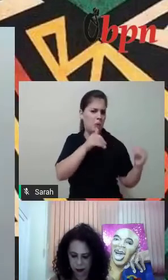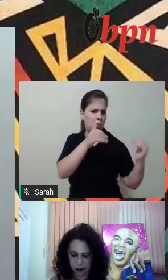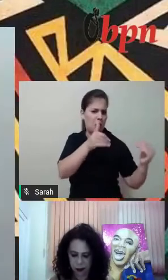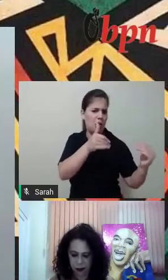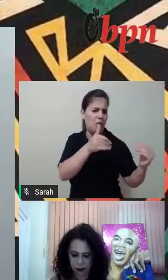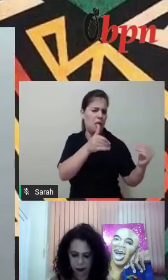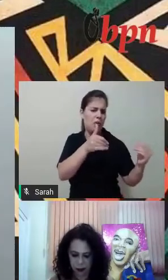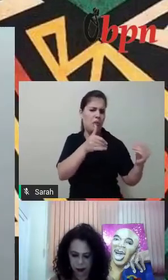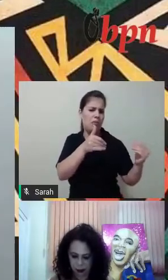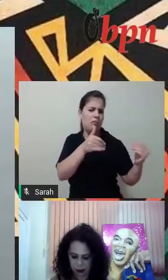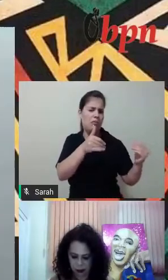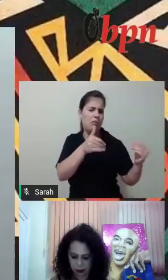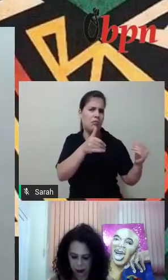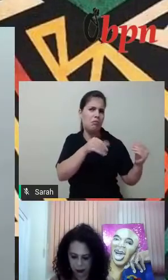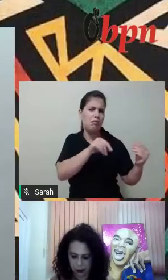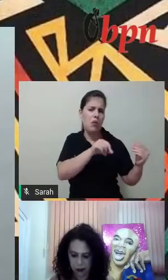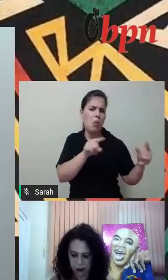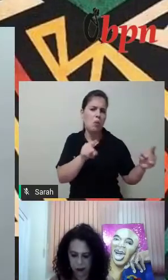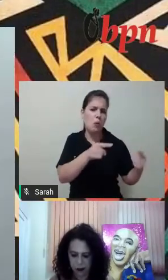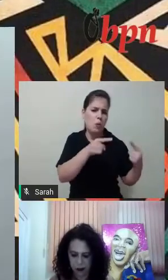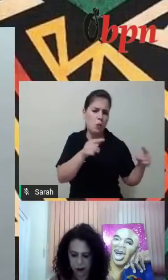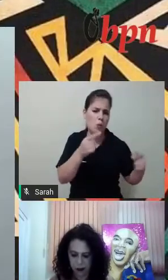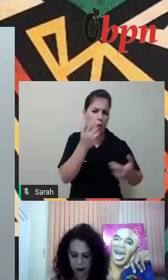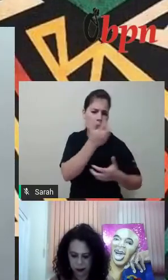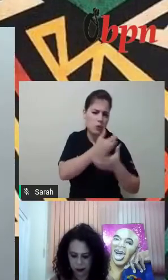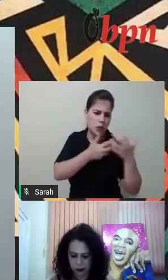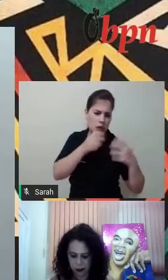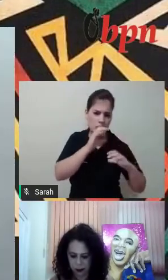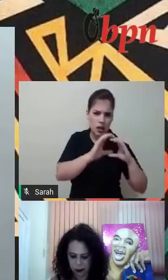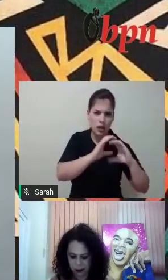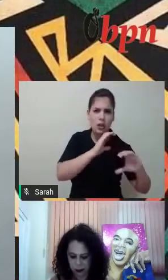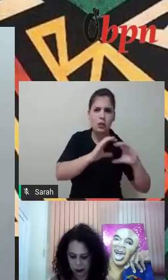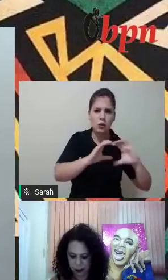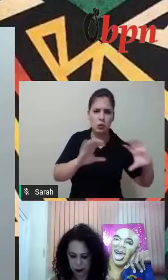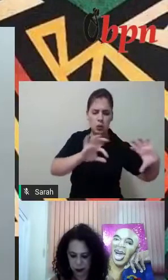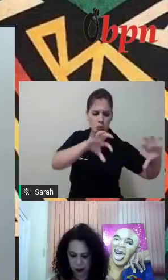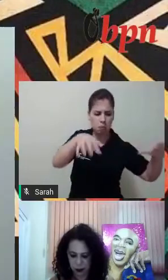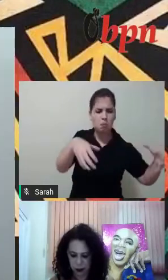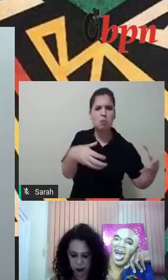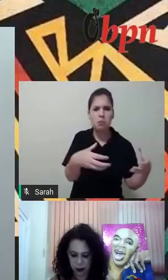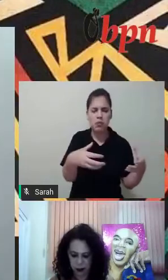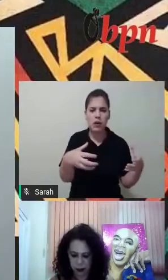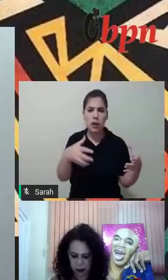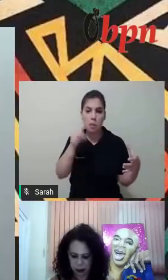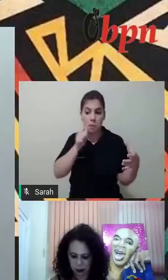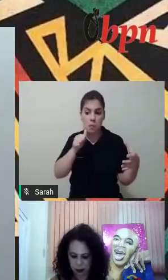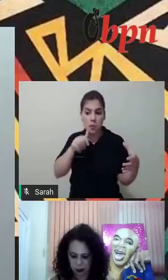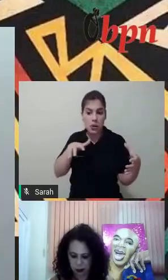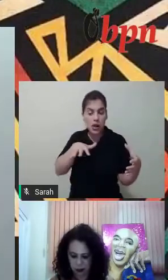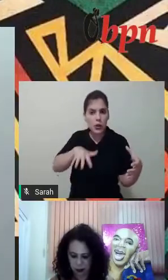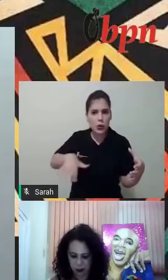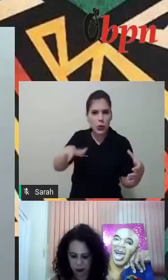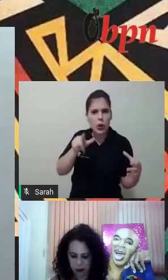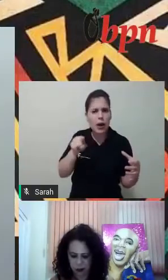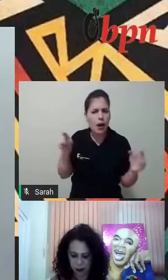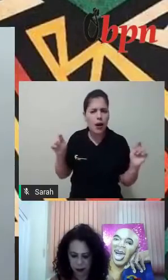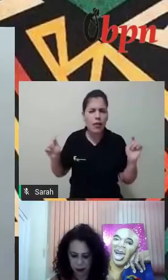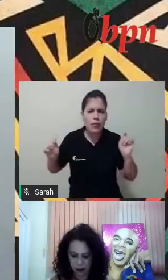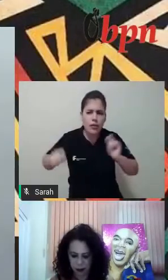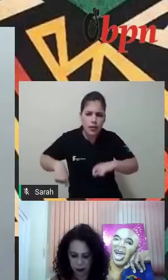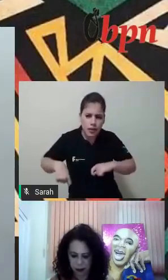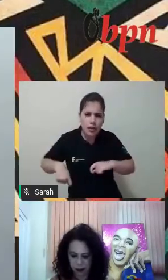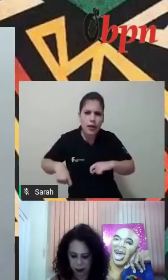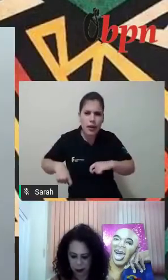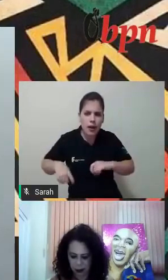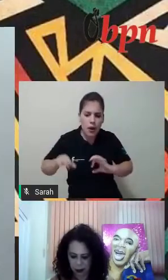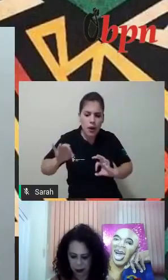músicos, cantores, como essas mulheres também foram capazes de criar um espaço no Rio de